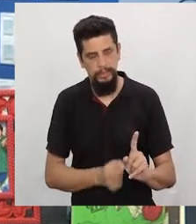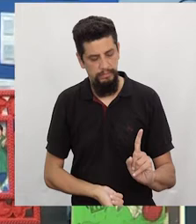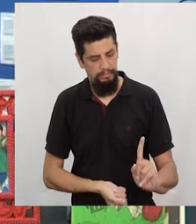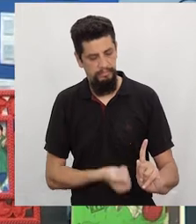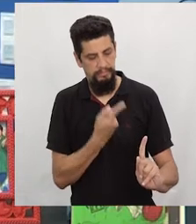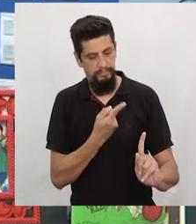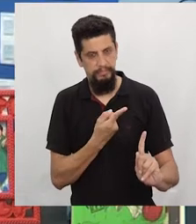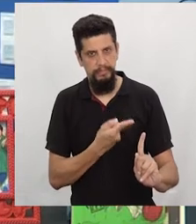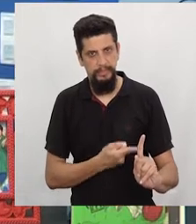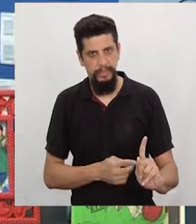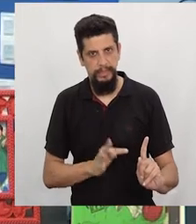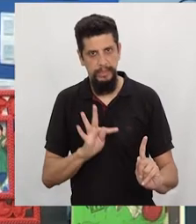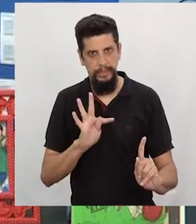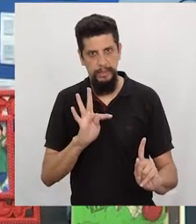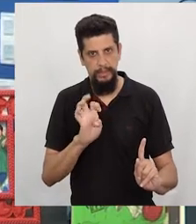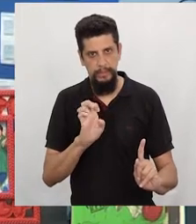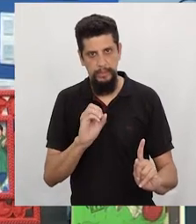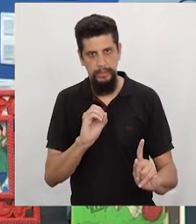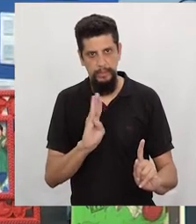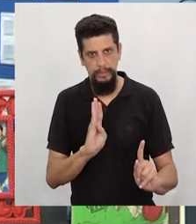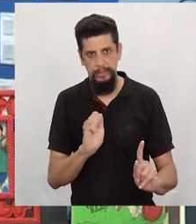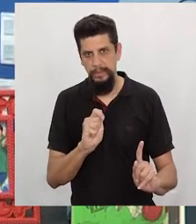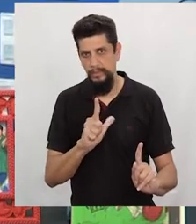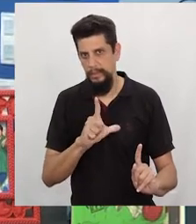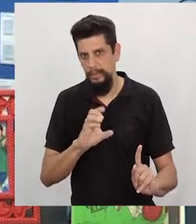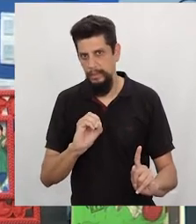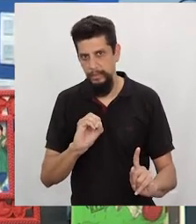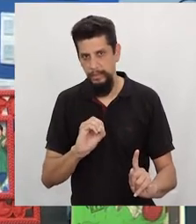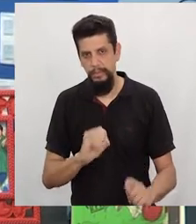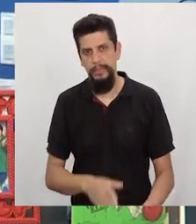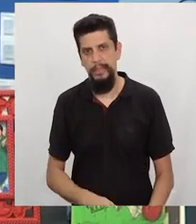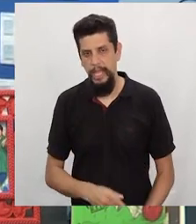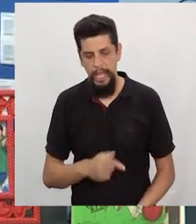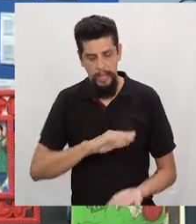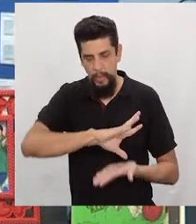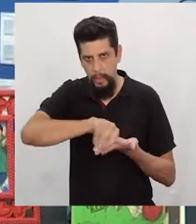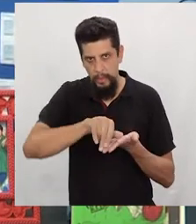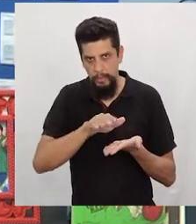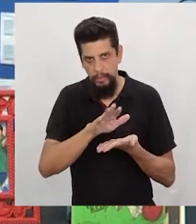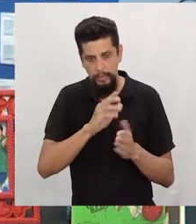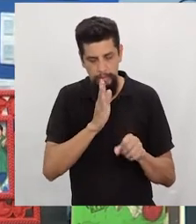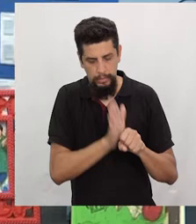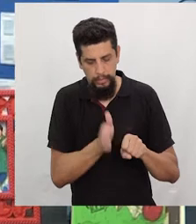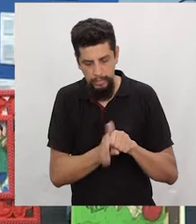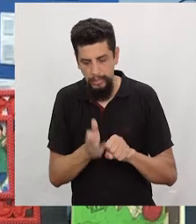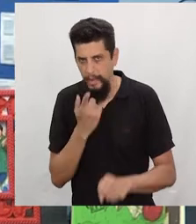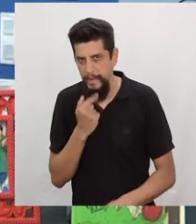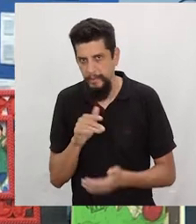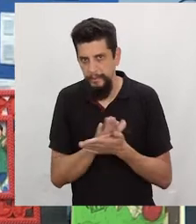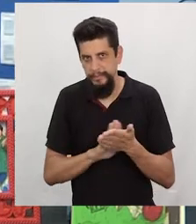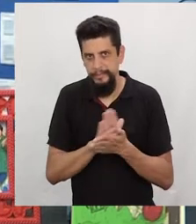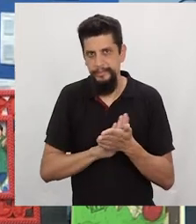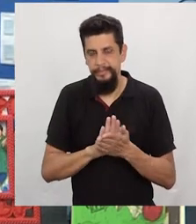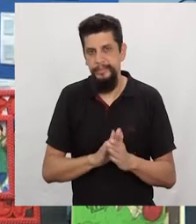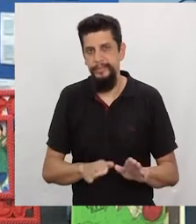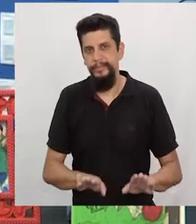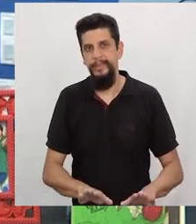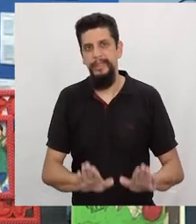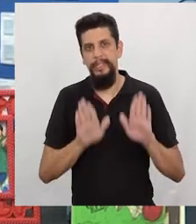muito estranho, mas que ele não tinha nada a ver com o roubo de tomates. Eles